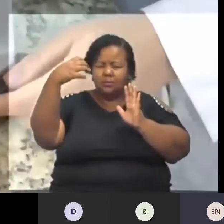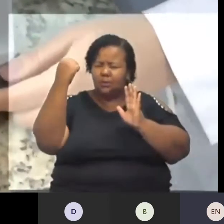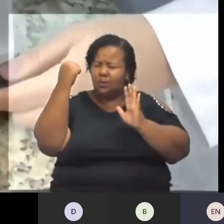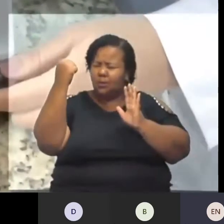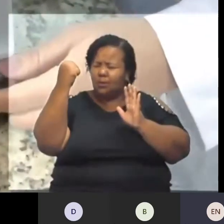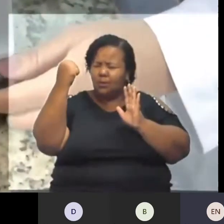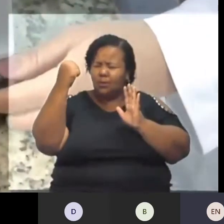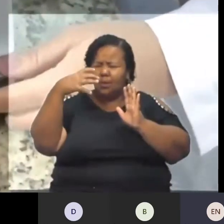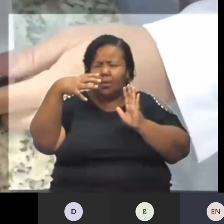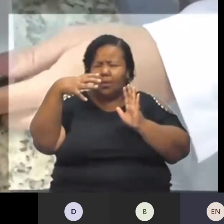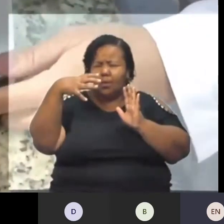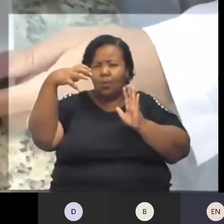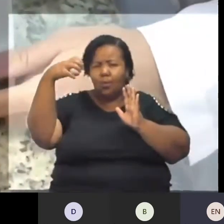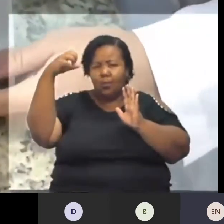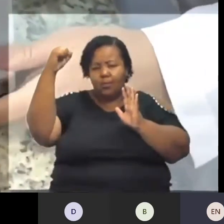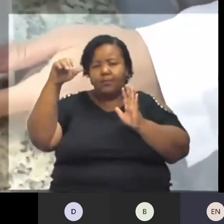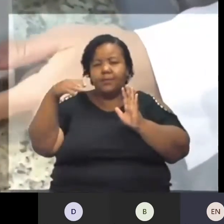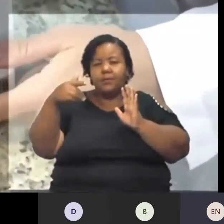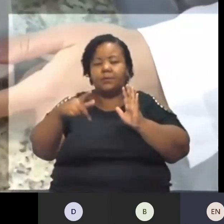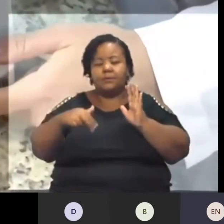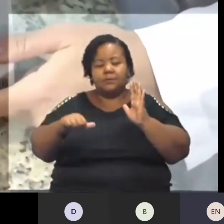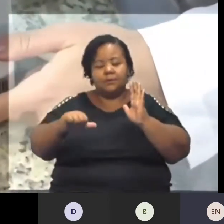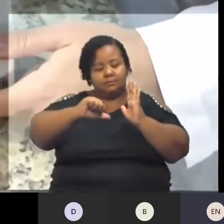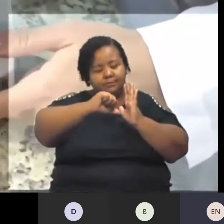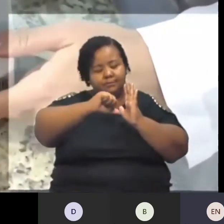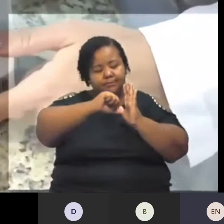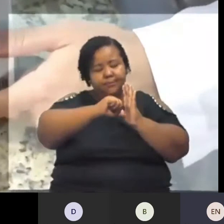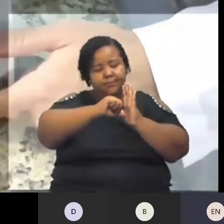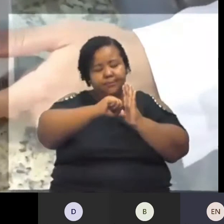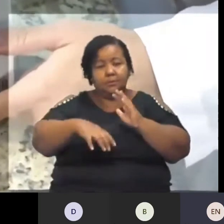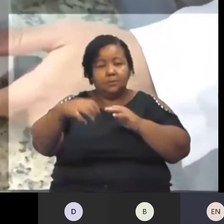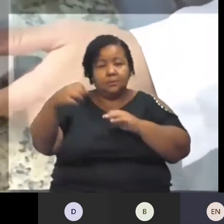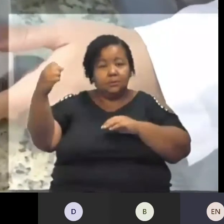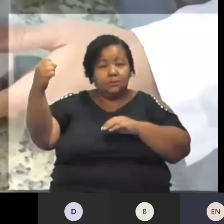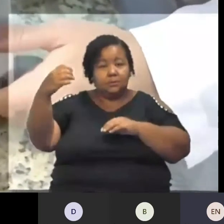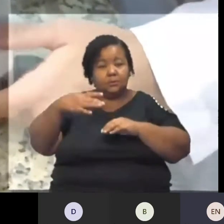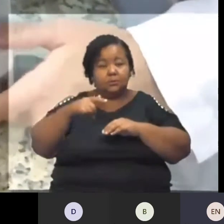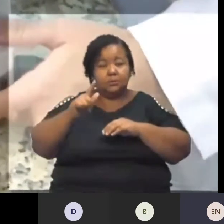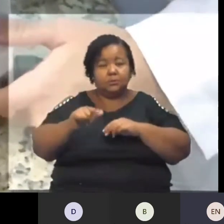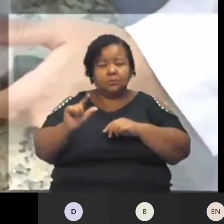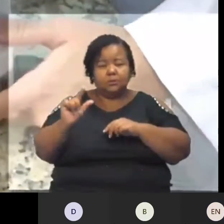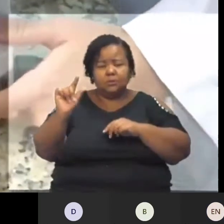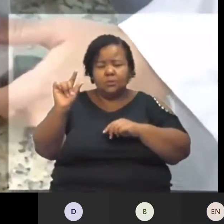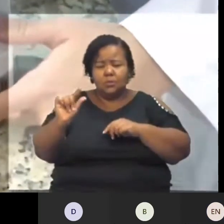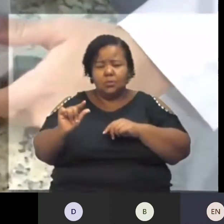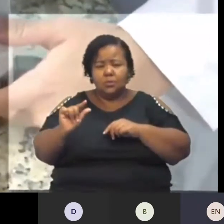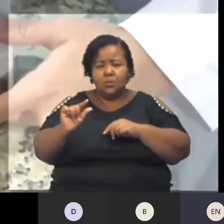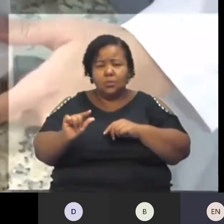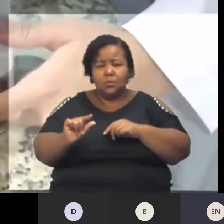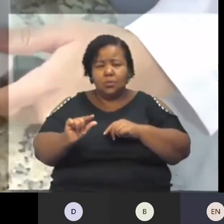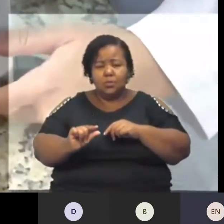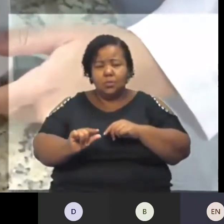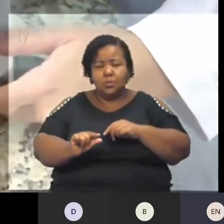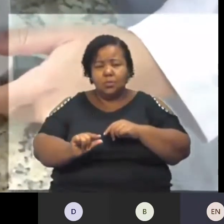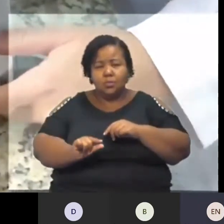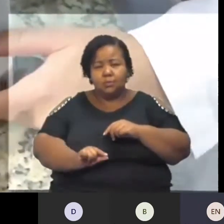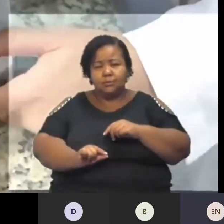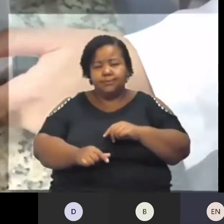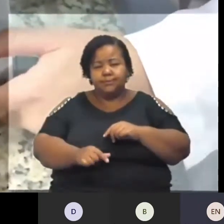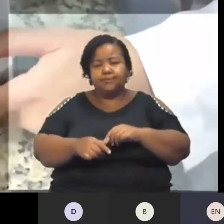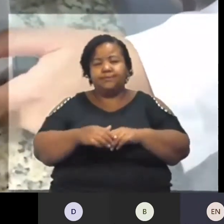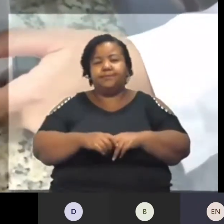que, quando vocês forem ligar o microscópio, essa luz precisa estar no menor ajuste de intensidade